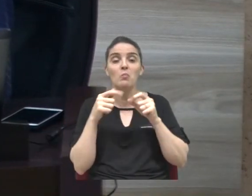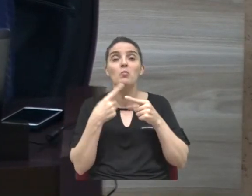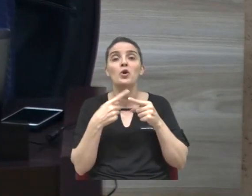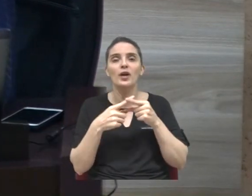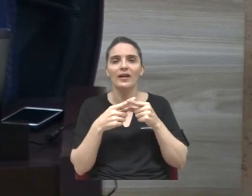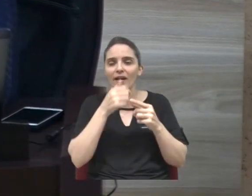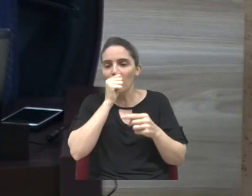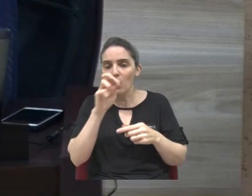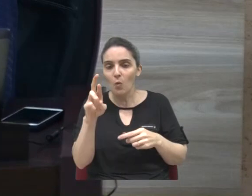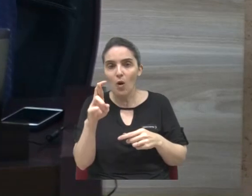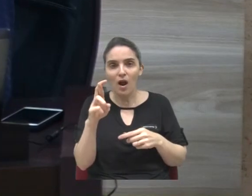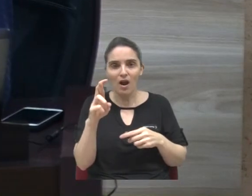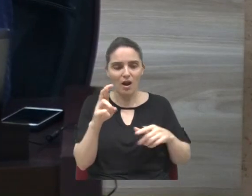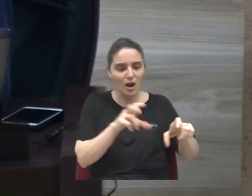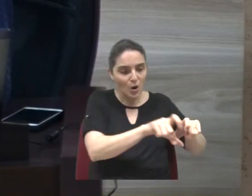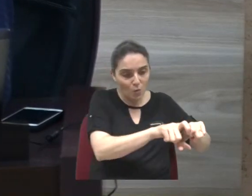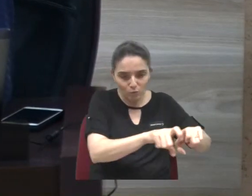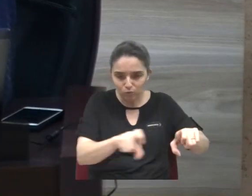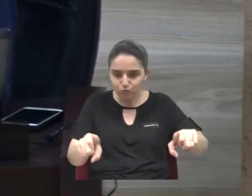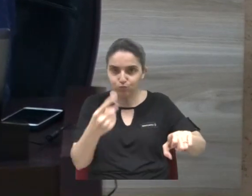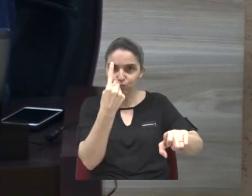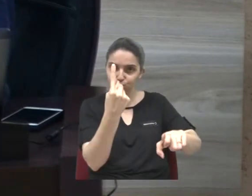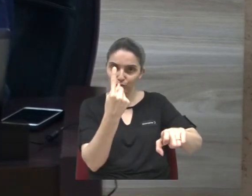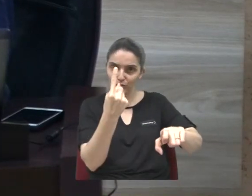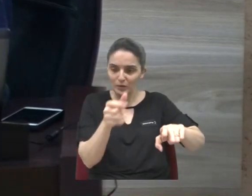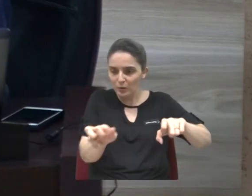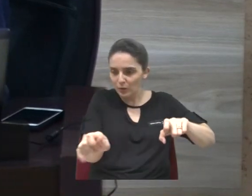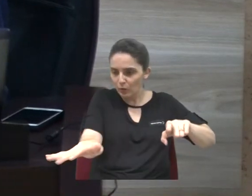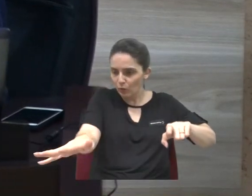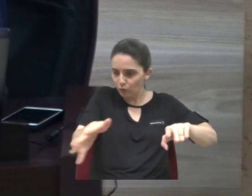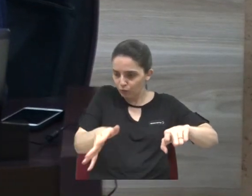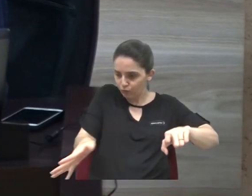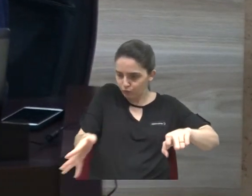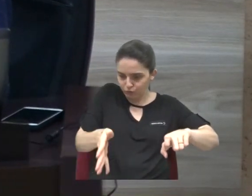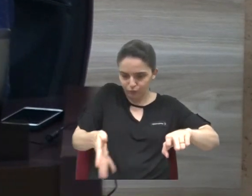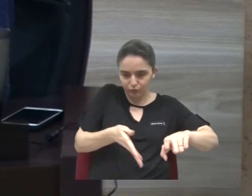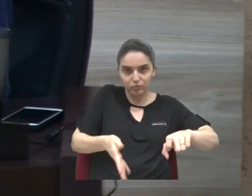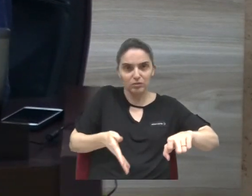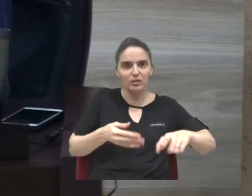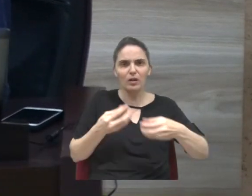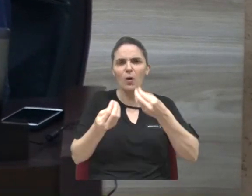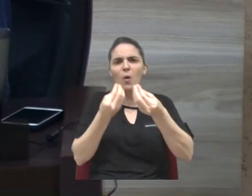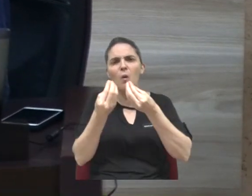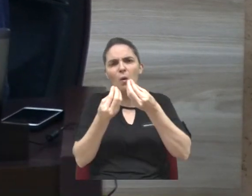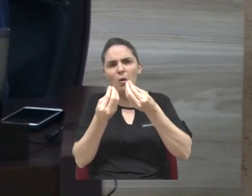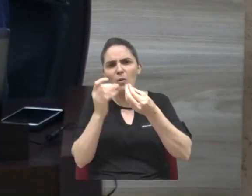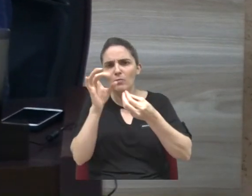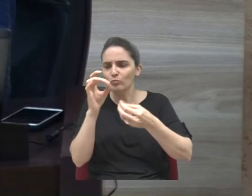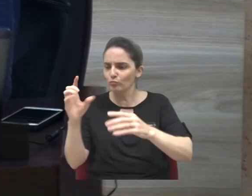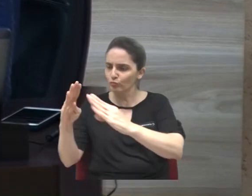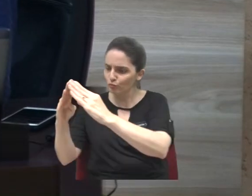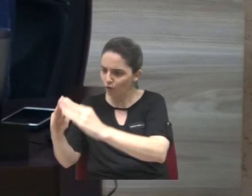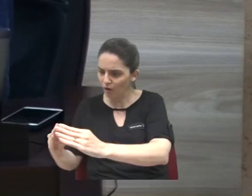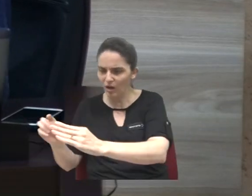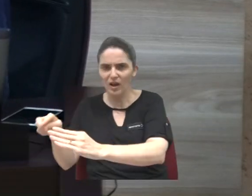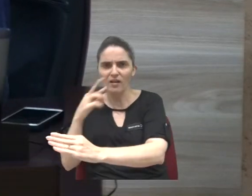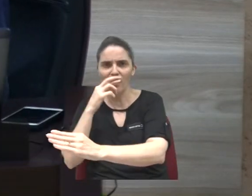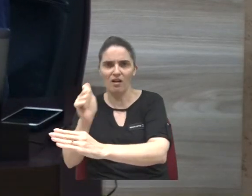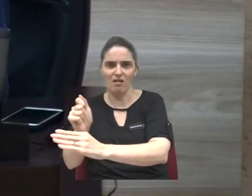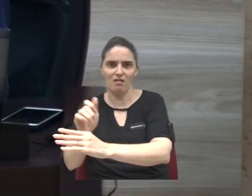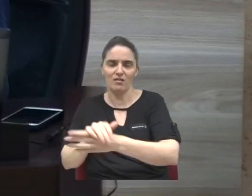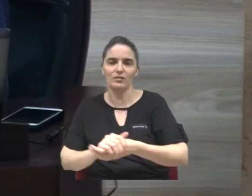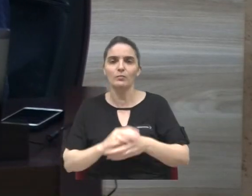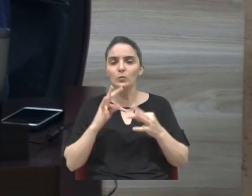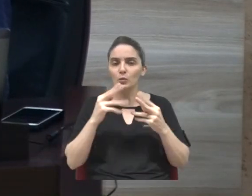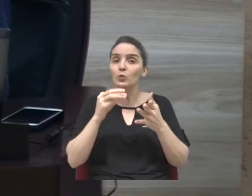Câmara Municipal de Limeira, no relatório final da Comissão de Assuntos Relevantes, volume 1, folhas 21. Em uma análise